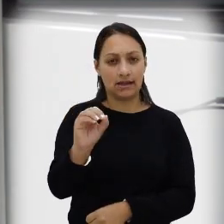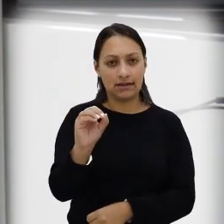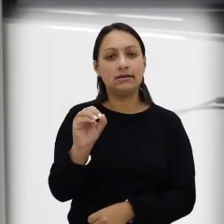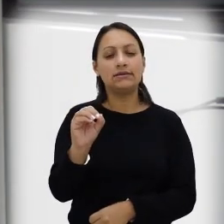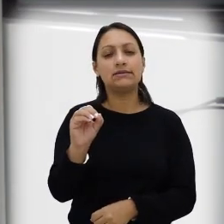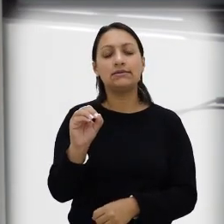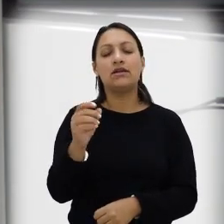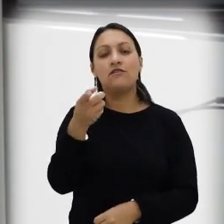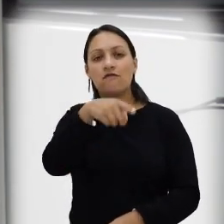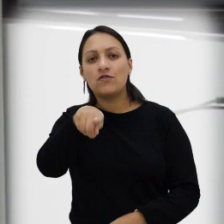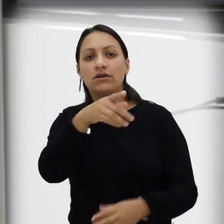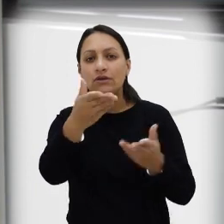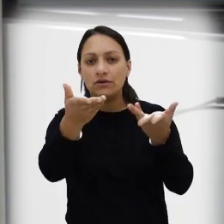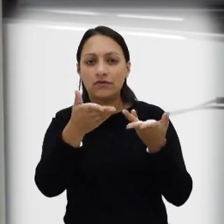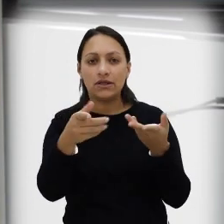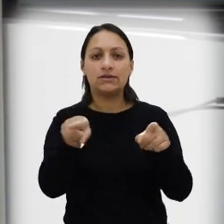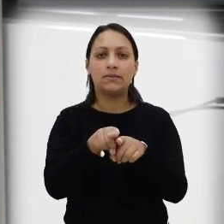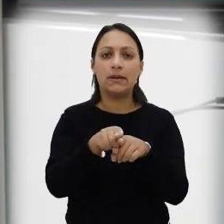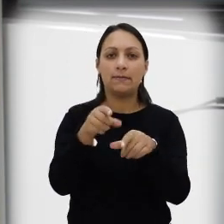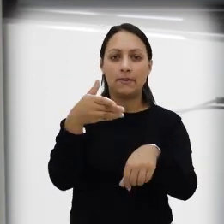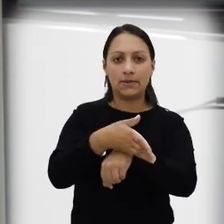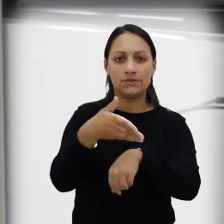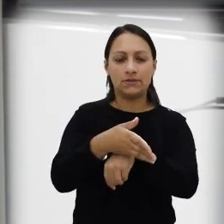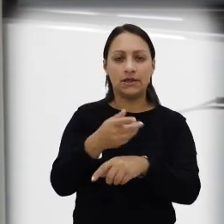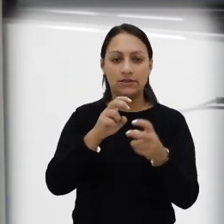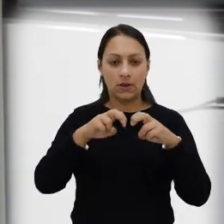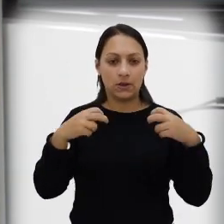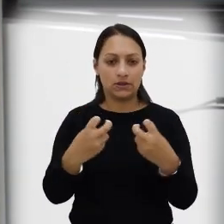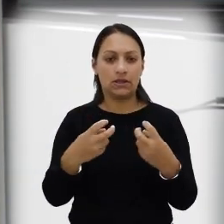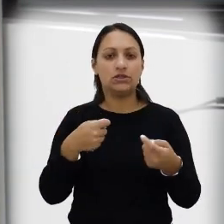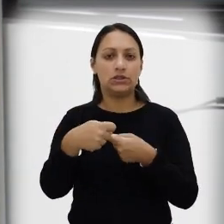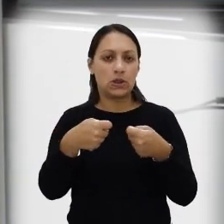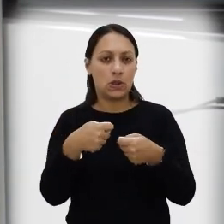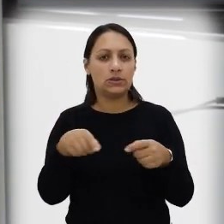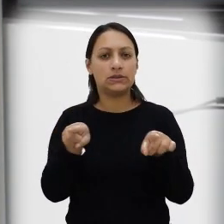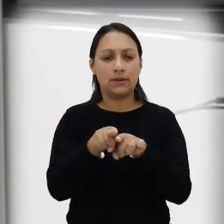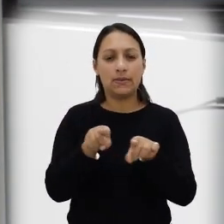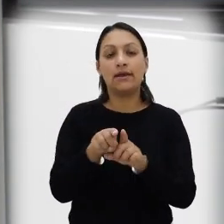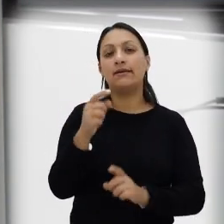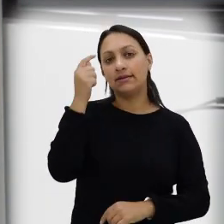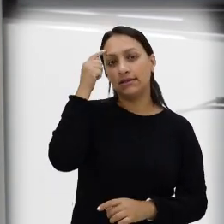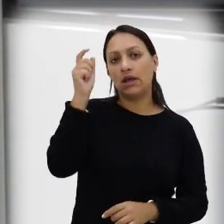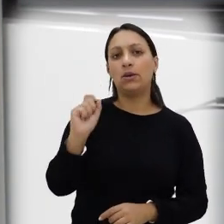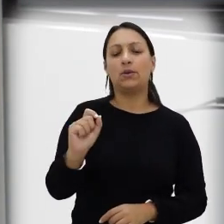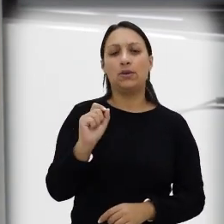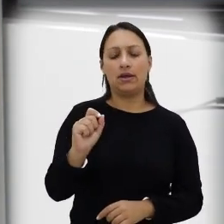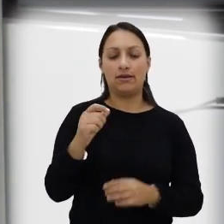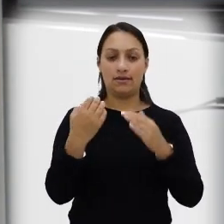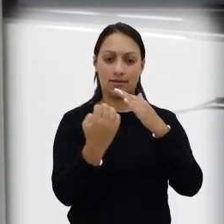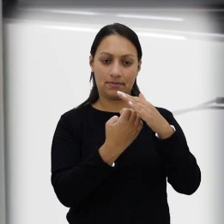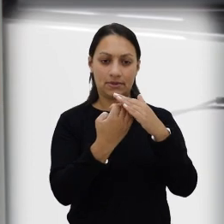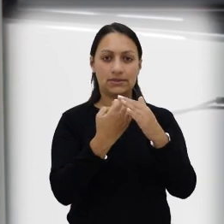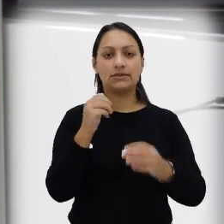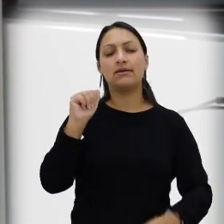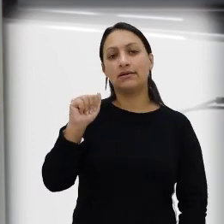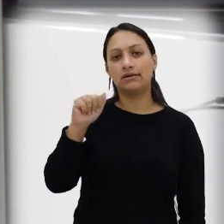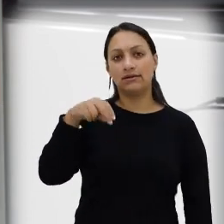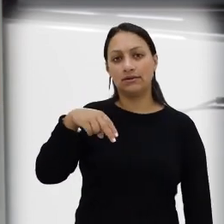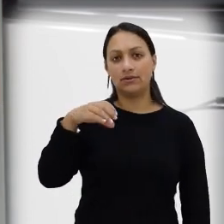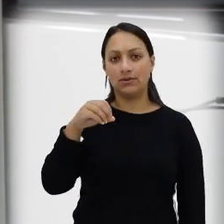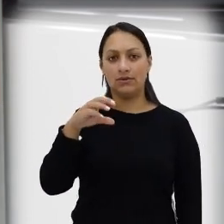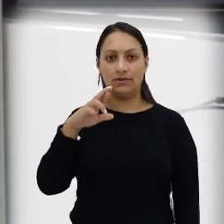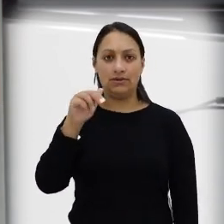vão ser convidados para participar dessa rodada de negócios também. A ideia é que a empresa âncora fique,